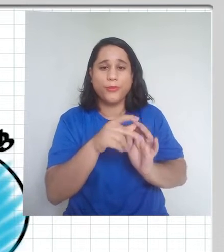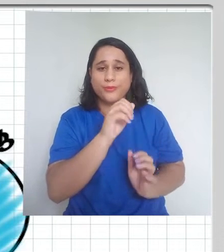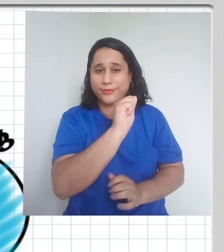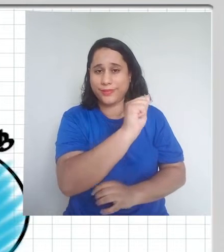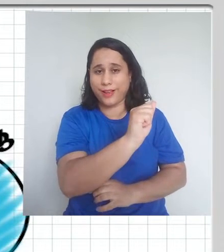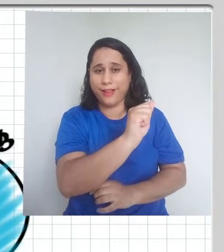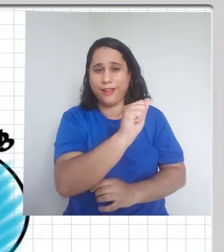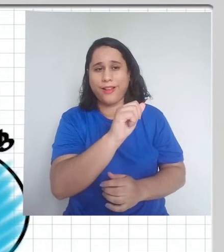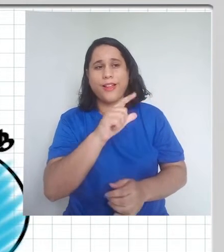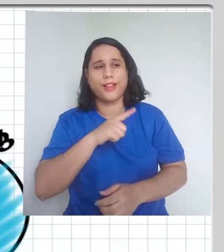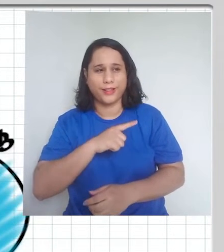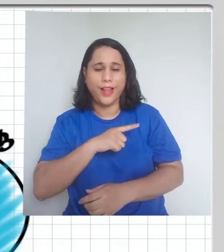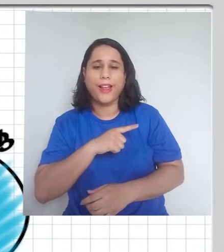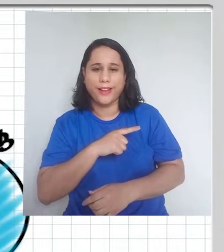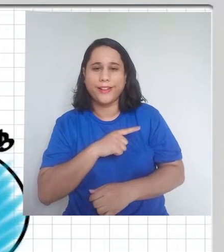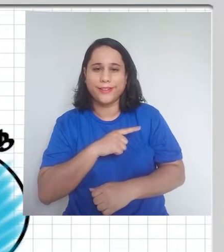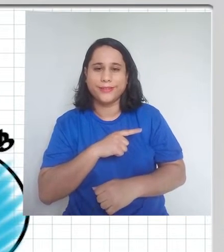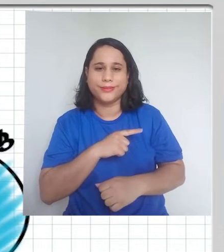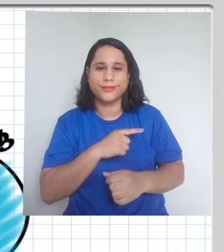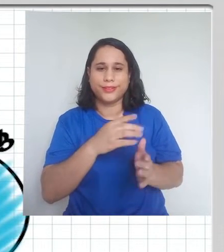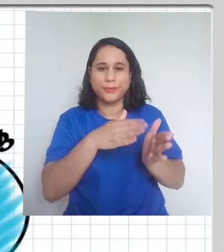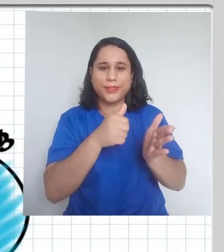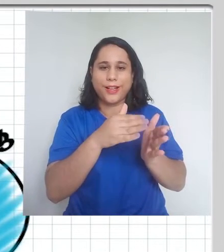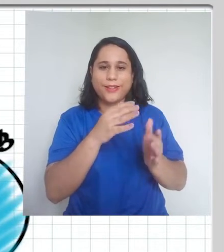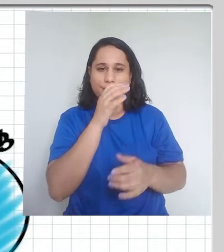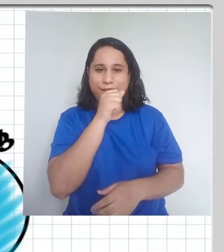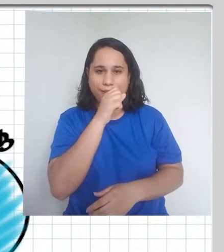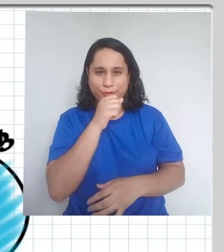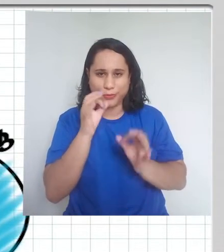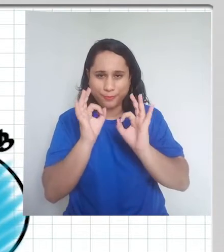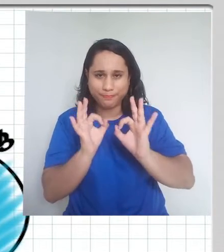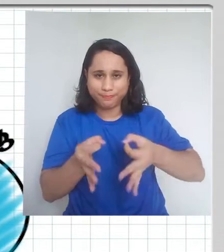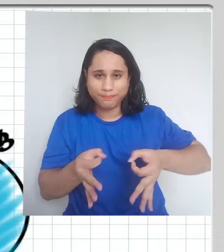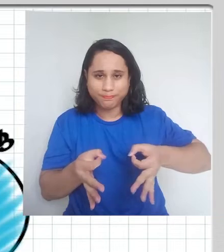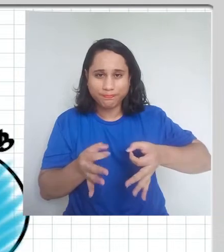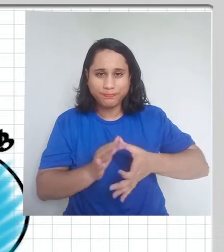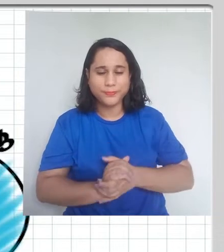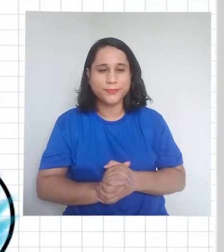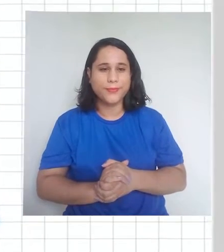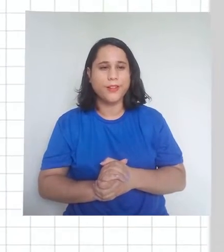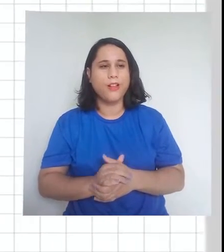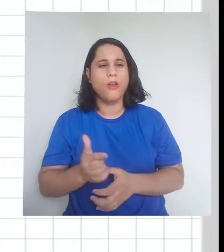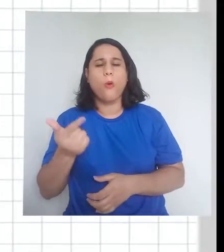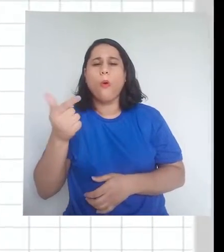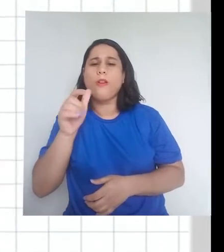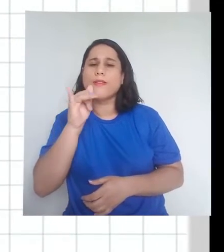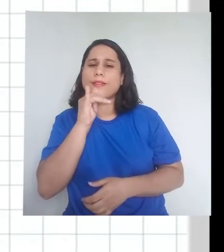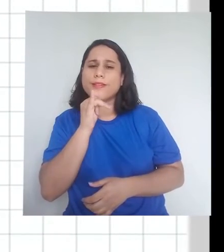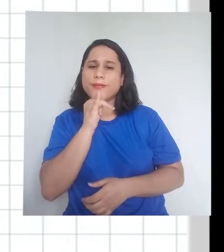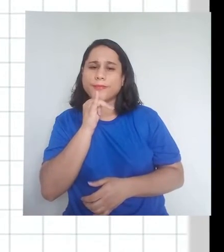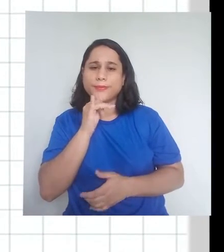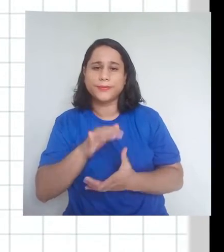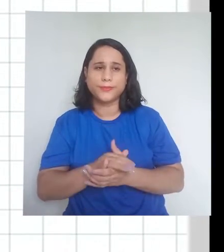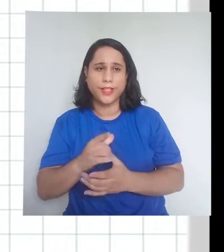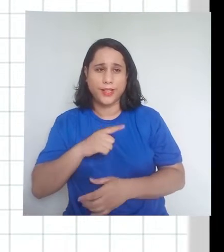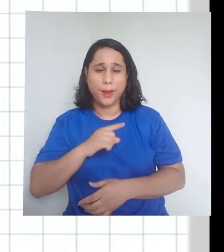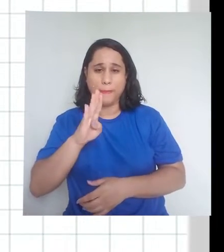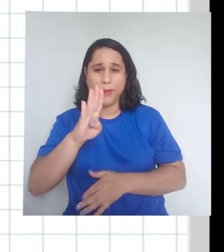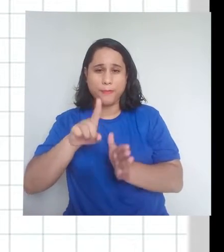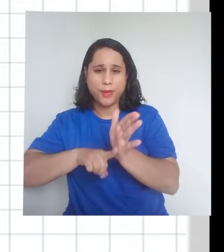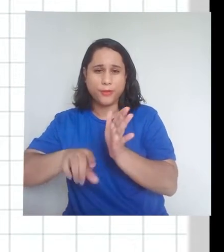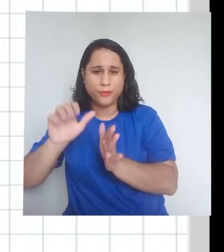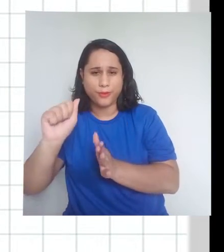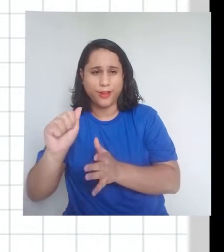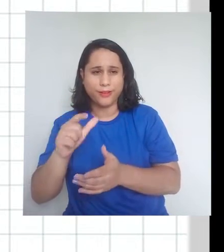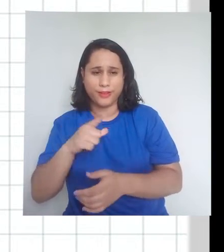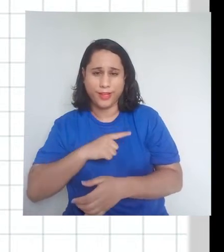resulta nessa zona aí que eu pintei de laranja. Beleza? E nesse outro exemplo aí nós temos B menos A. É como